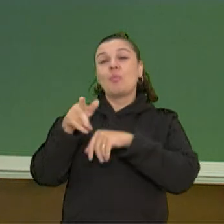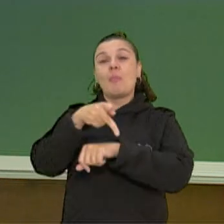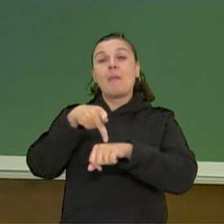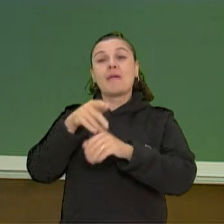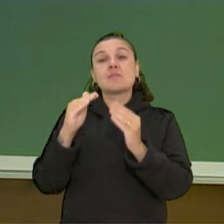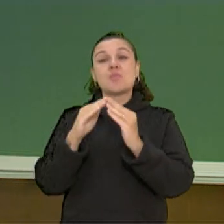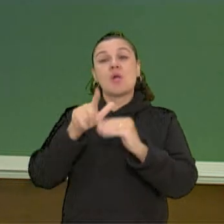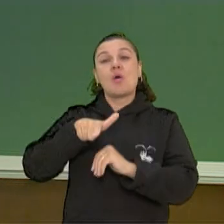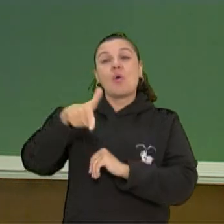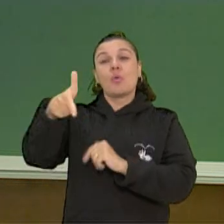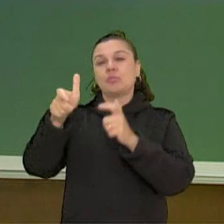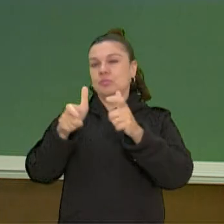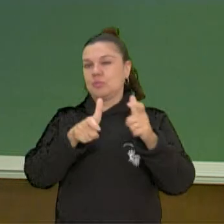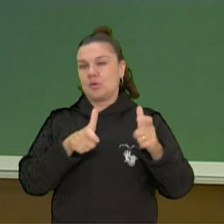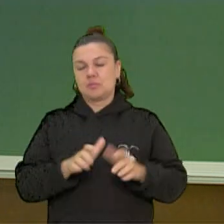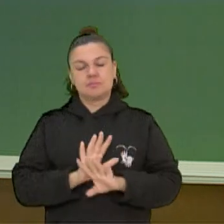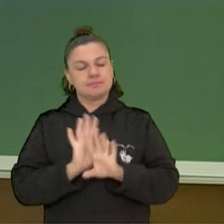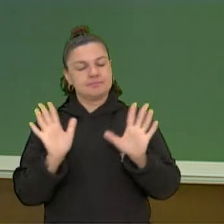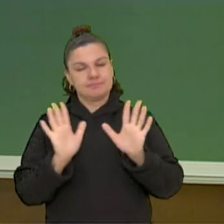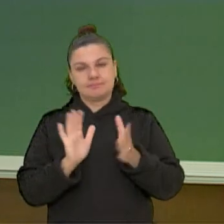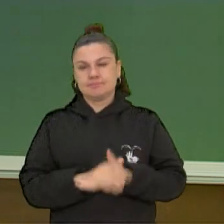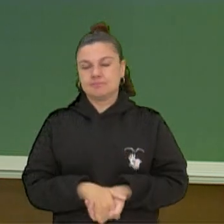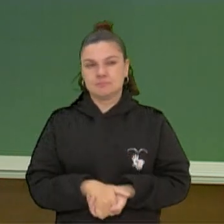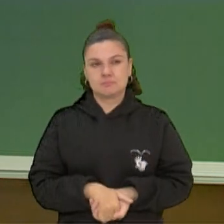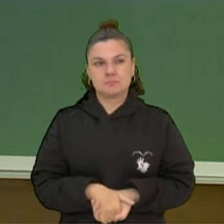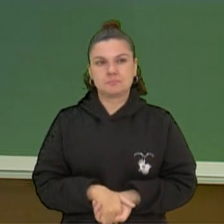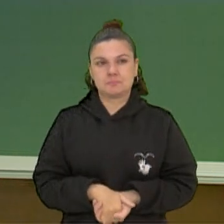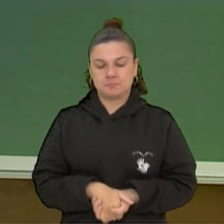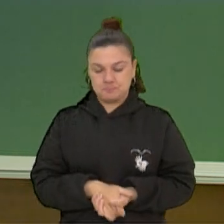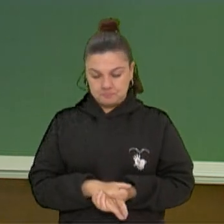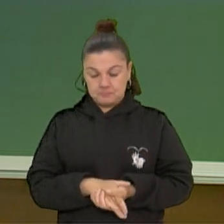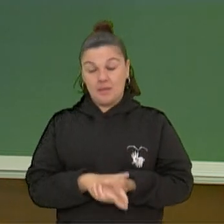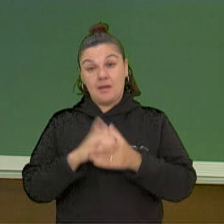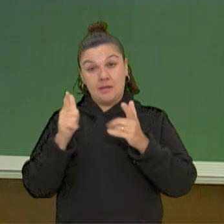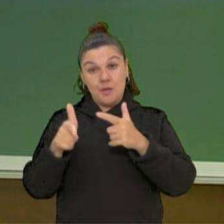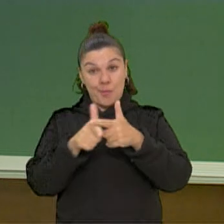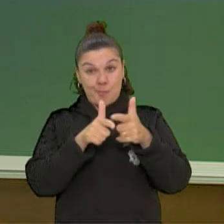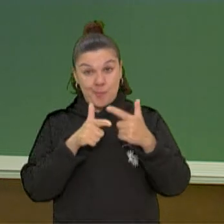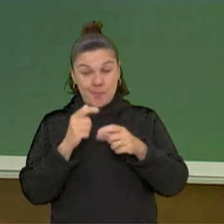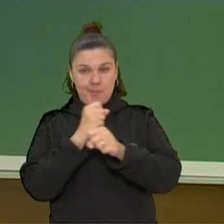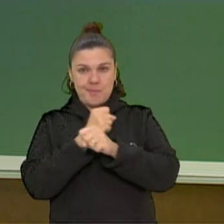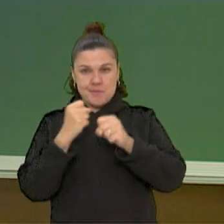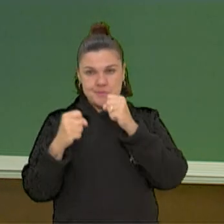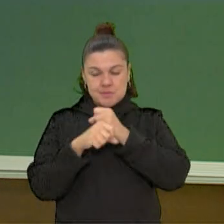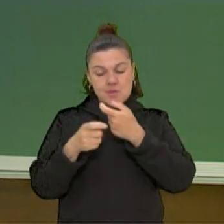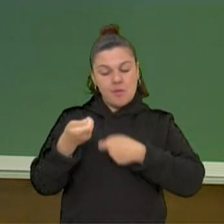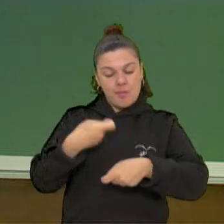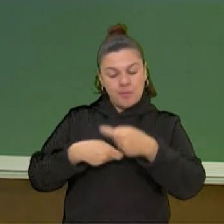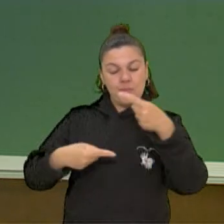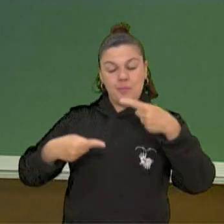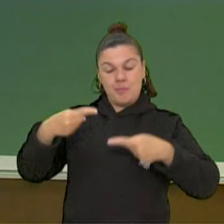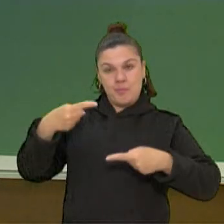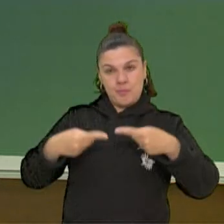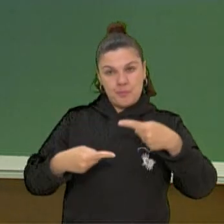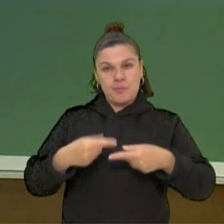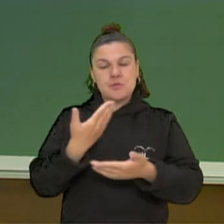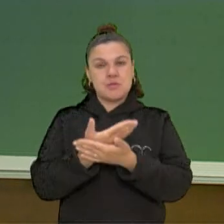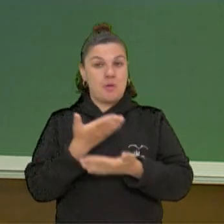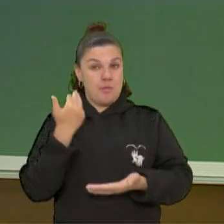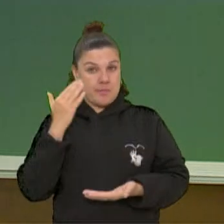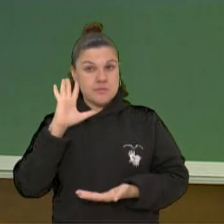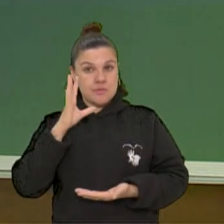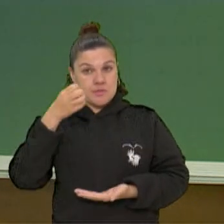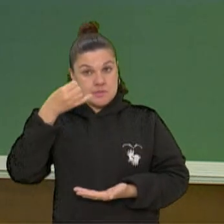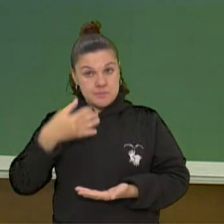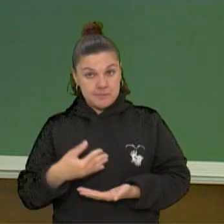de percorrer a superfície terrestre, tá? Então, a precariedade social, econômica e política que vimos em aulas